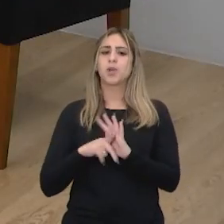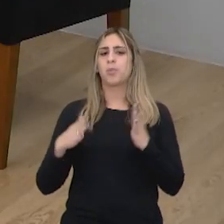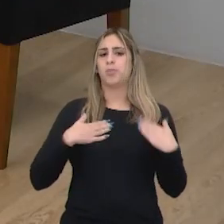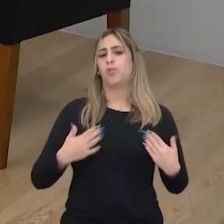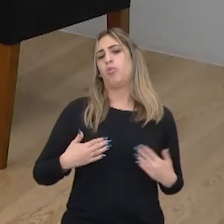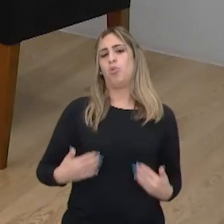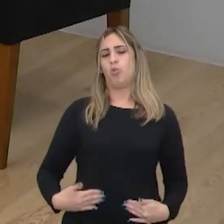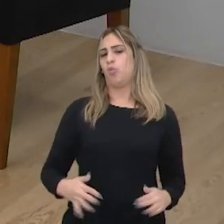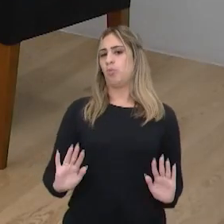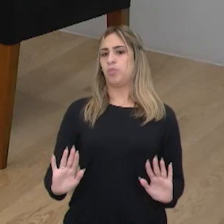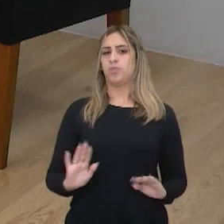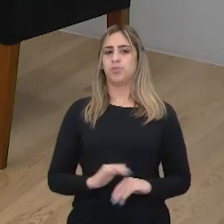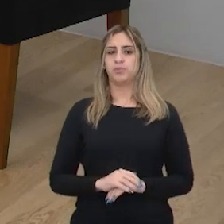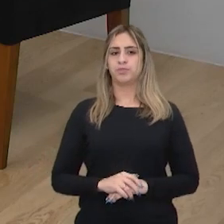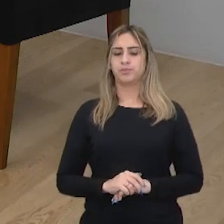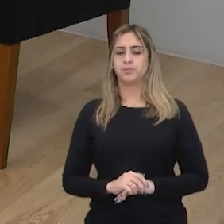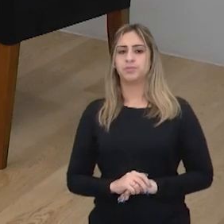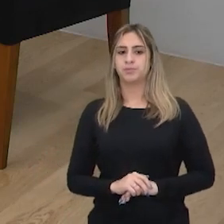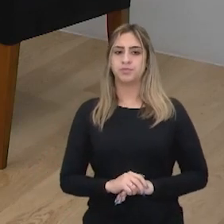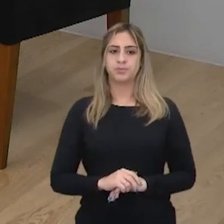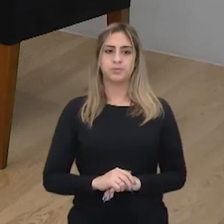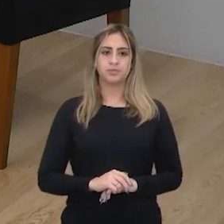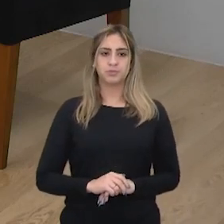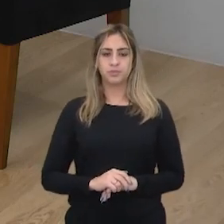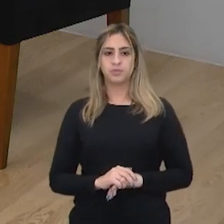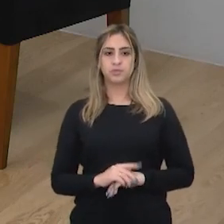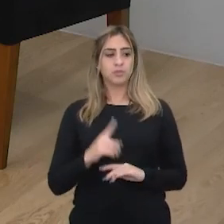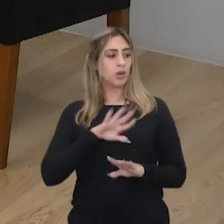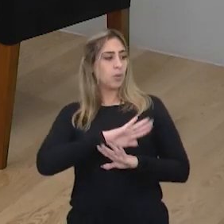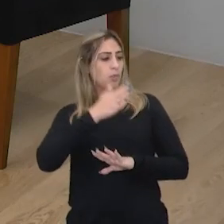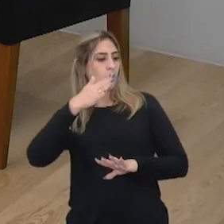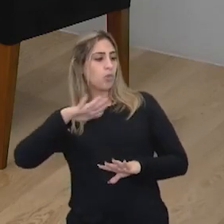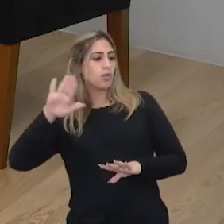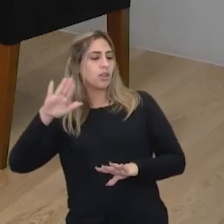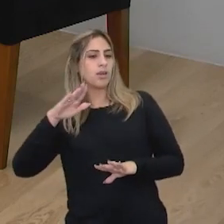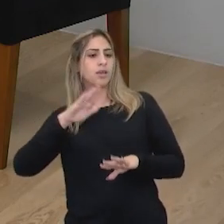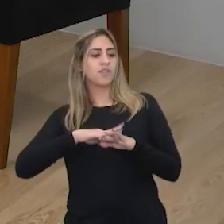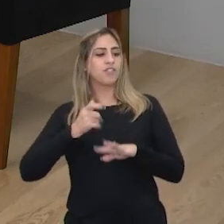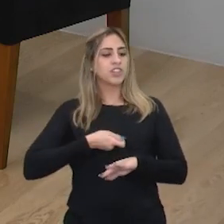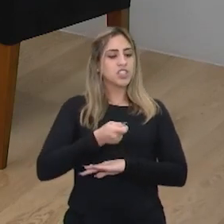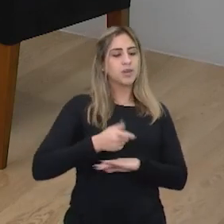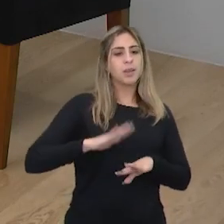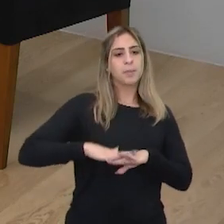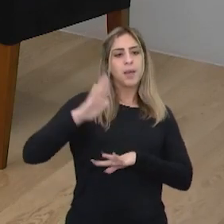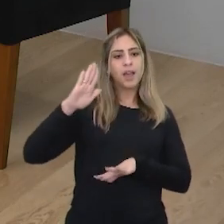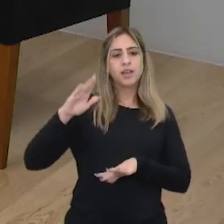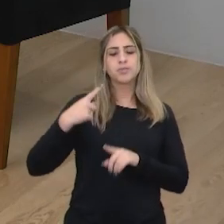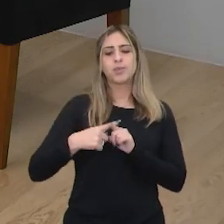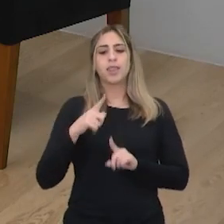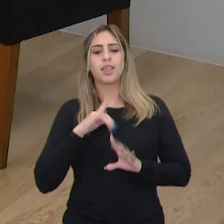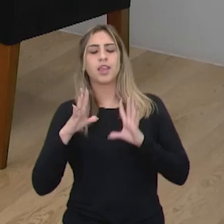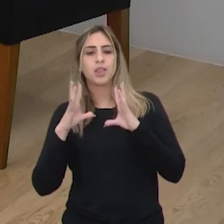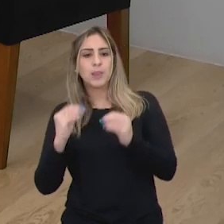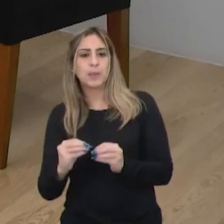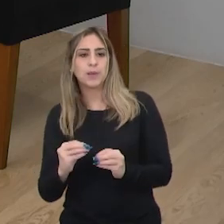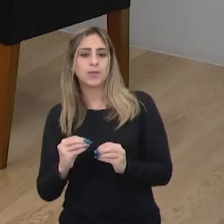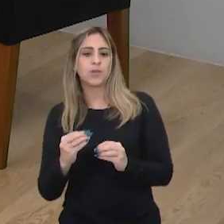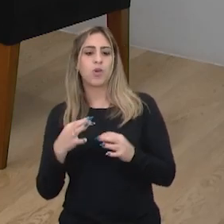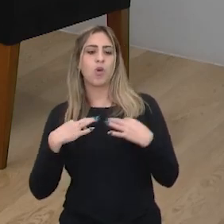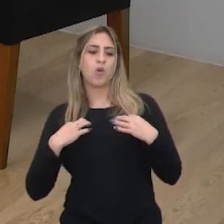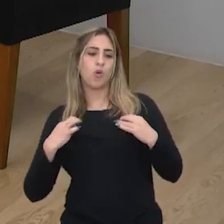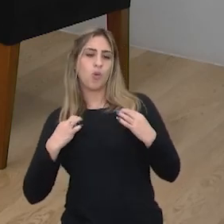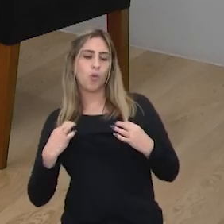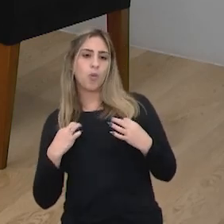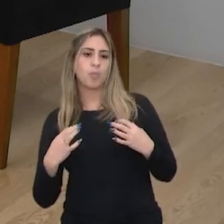corpo. Sim. Mesmo uma alta montanha, eu diria que o investimento é maior, porque você tem todo a vestimenta, a